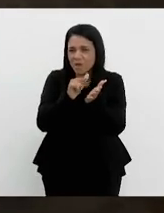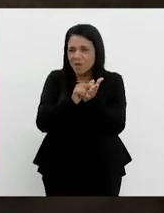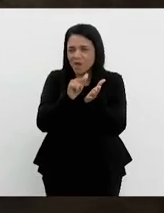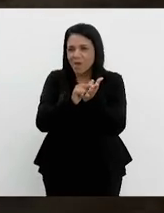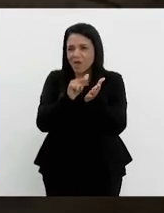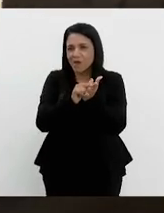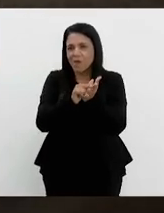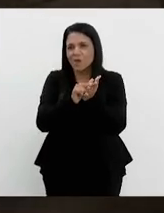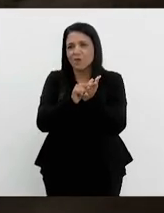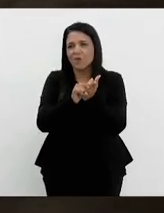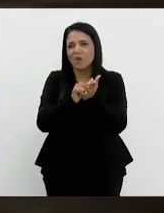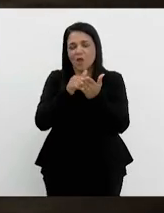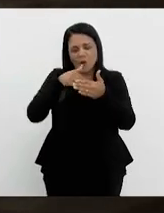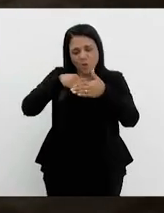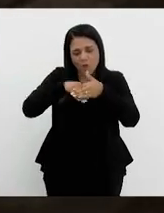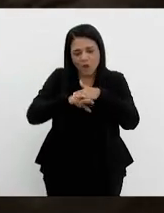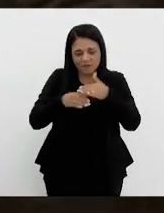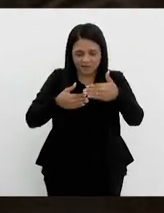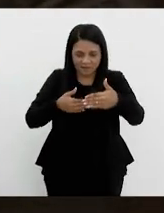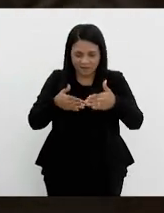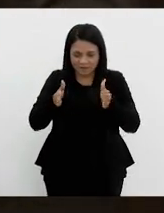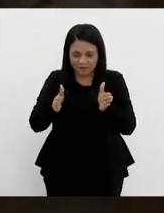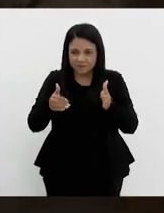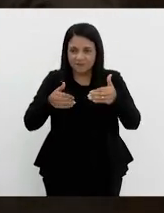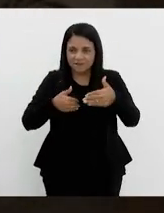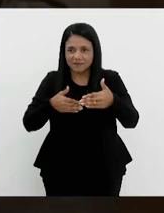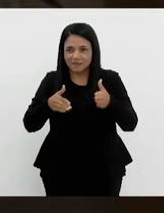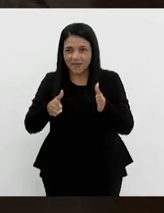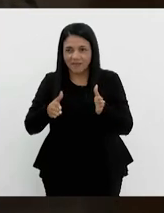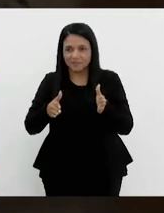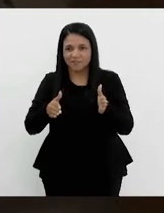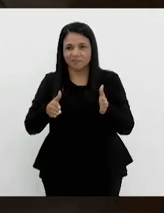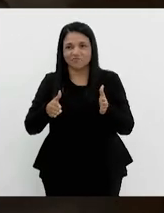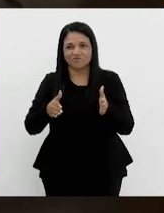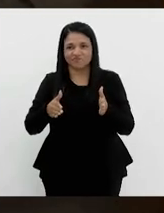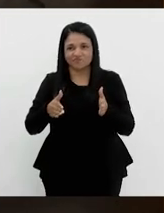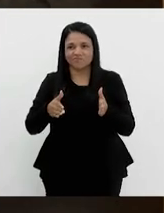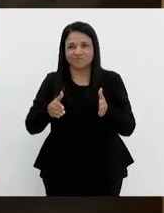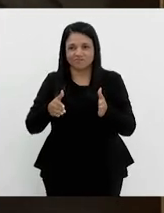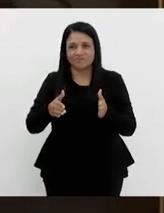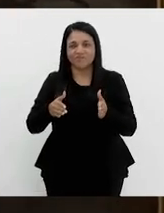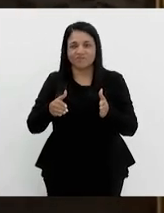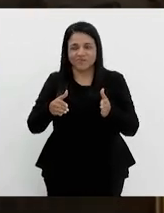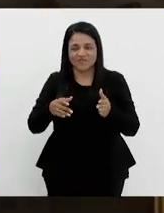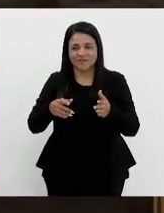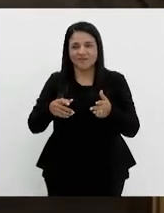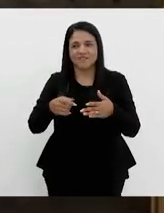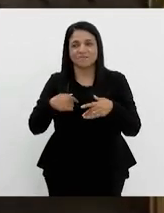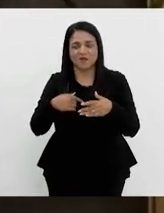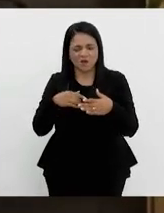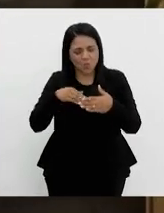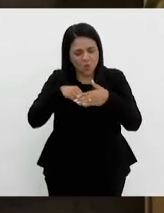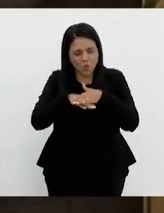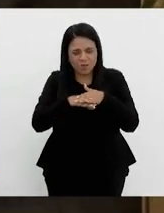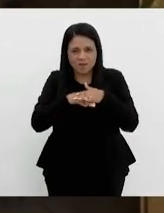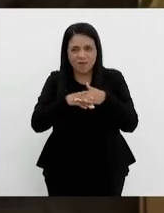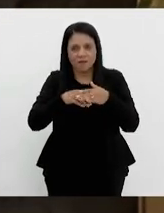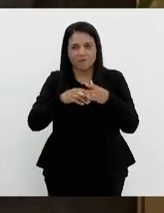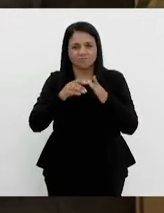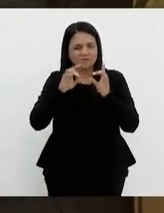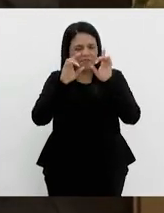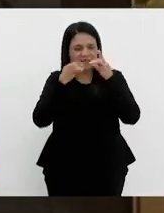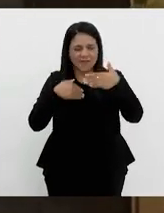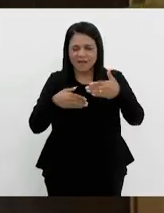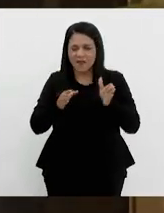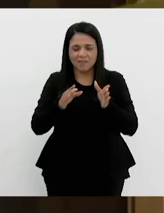guardada nessa caixa de acrílico para melhor conservação opa eu